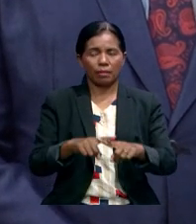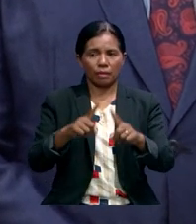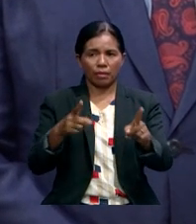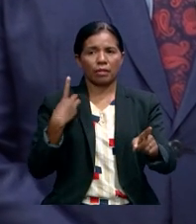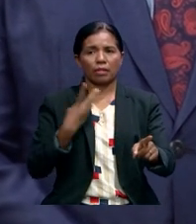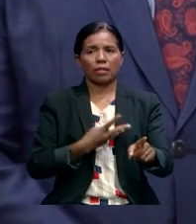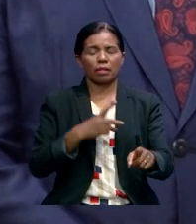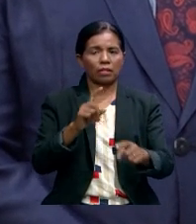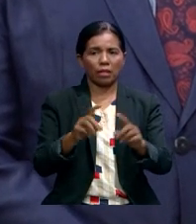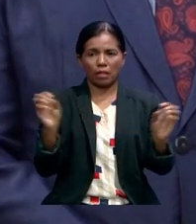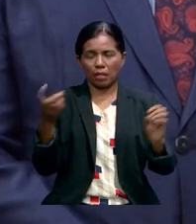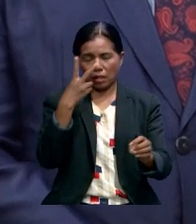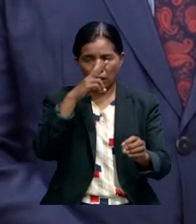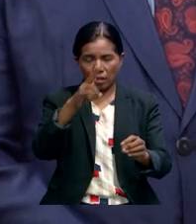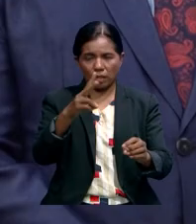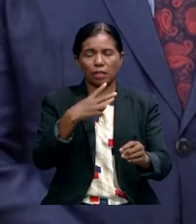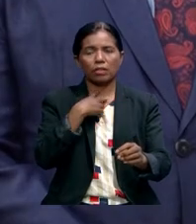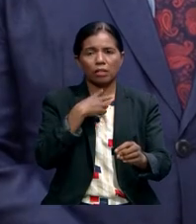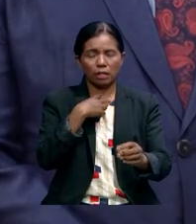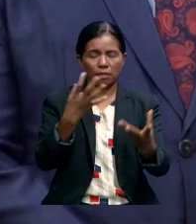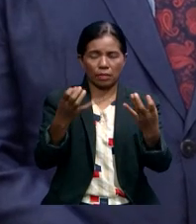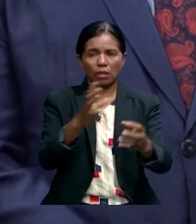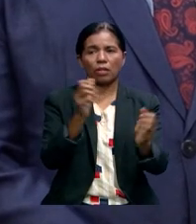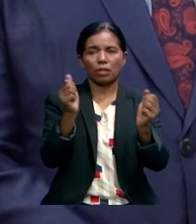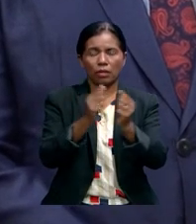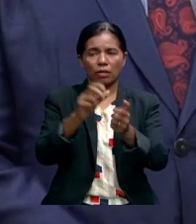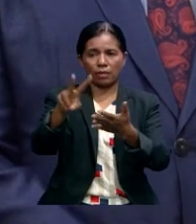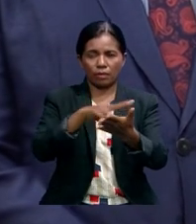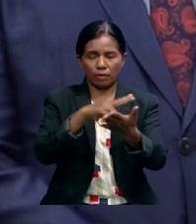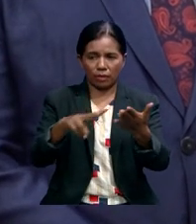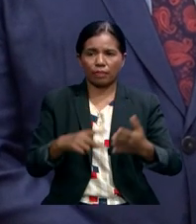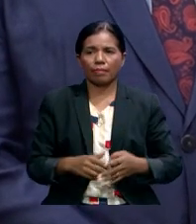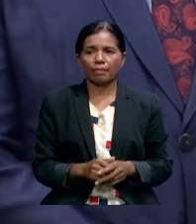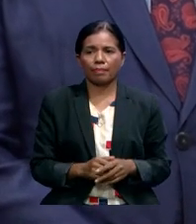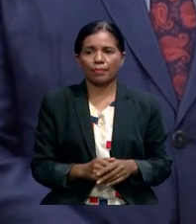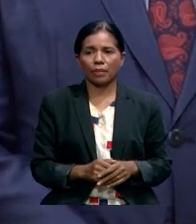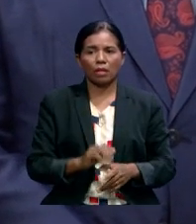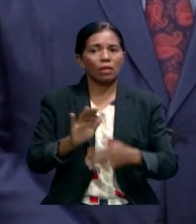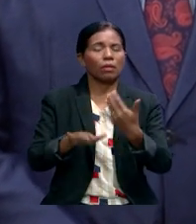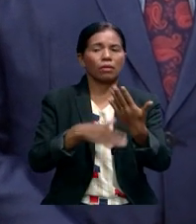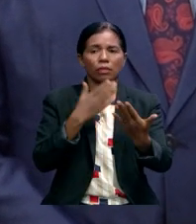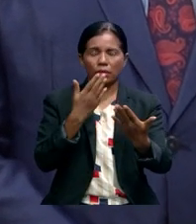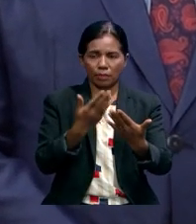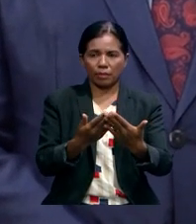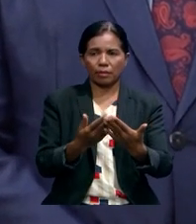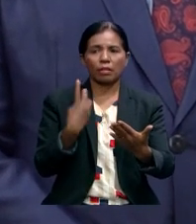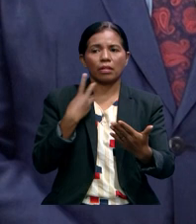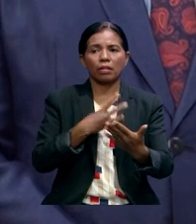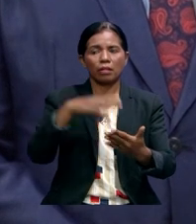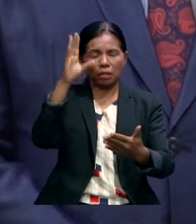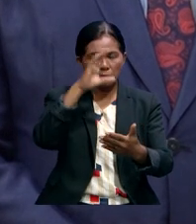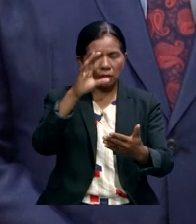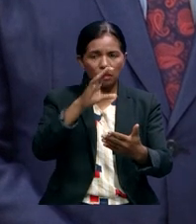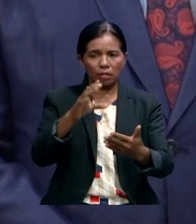te la resolve, e te nia frustração ou violência. Boa to todo, e te boca resolve